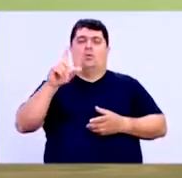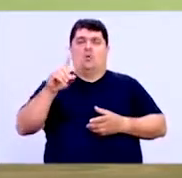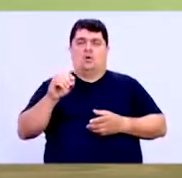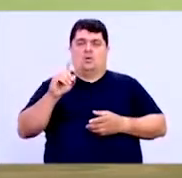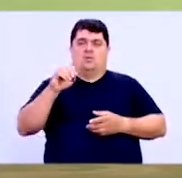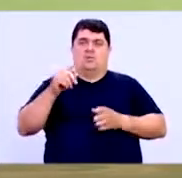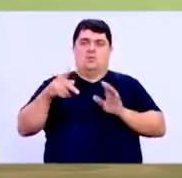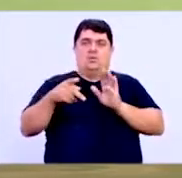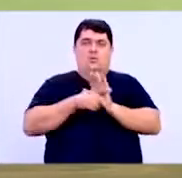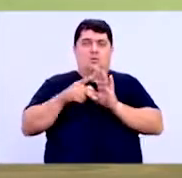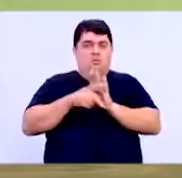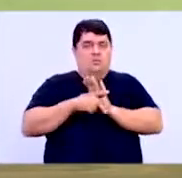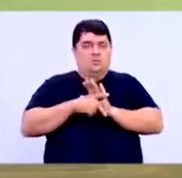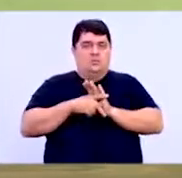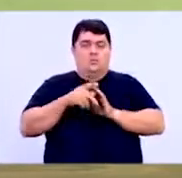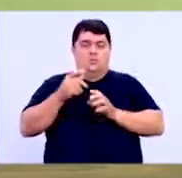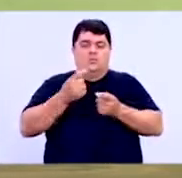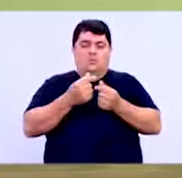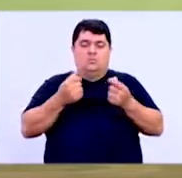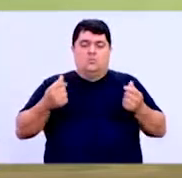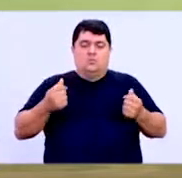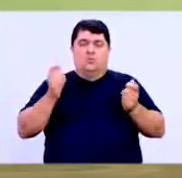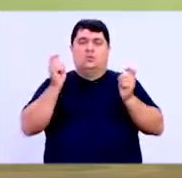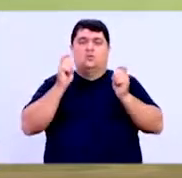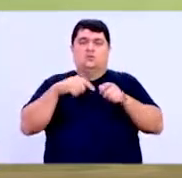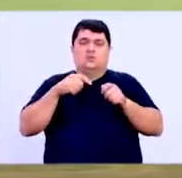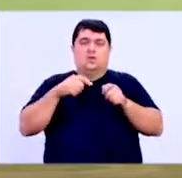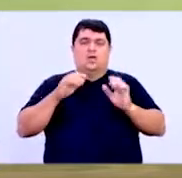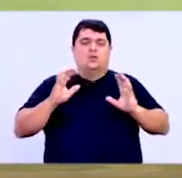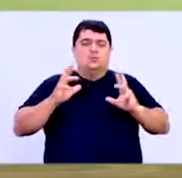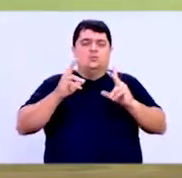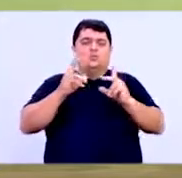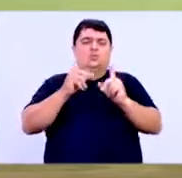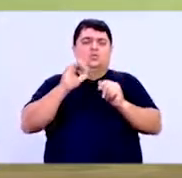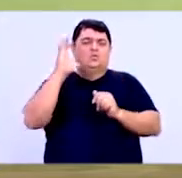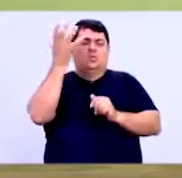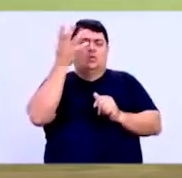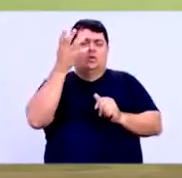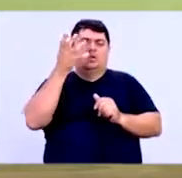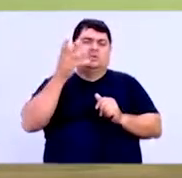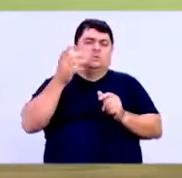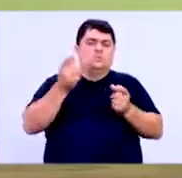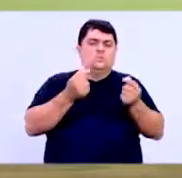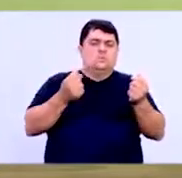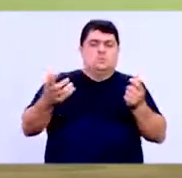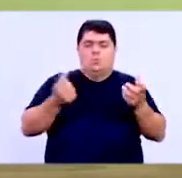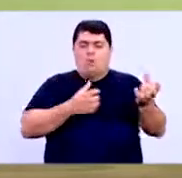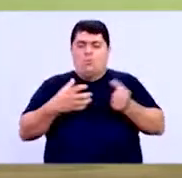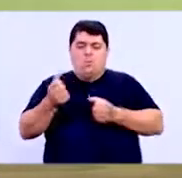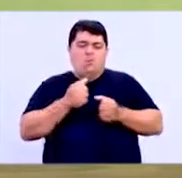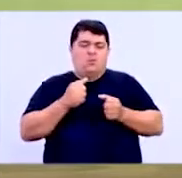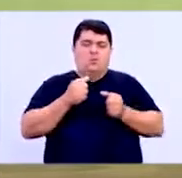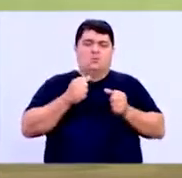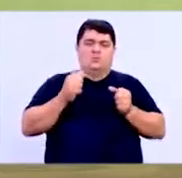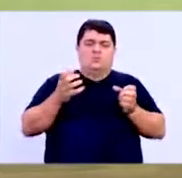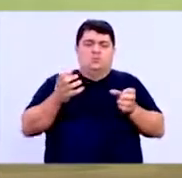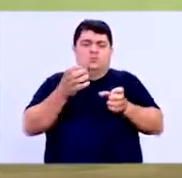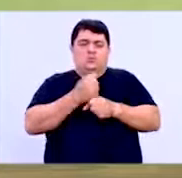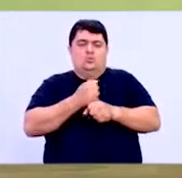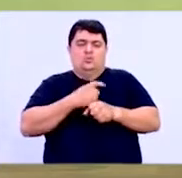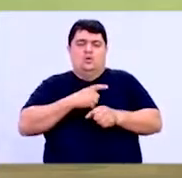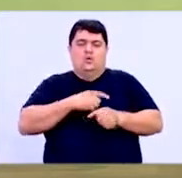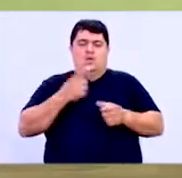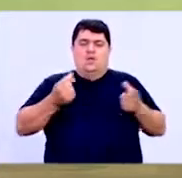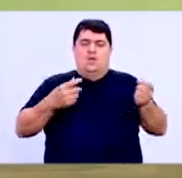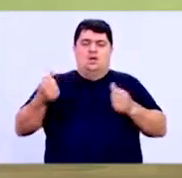como peça orçamentária que consolida todas as movimentações de caixas relacionando aos diversos tipos de